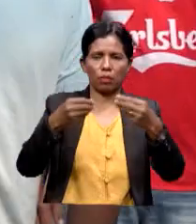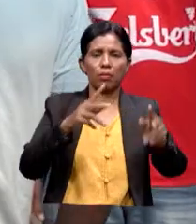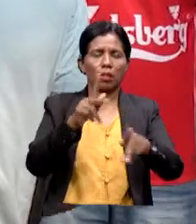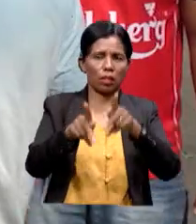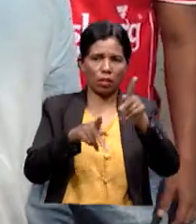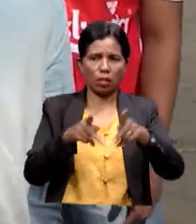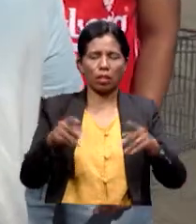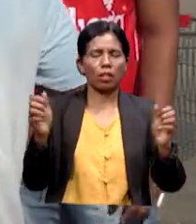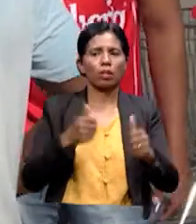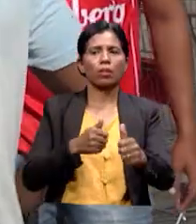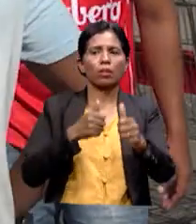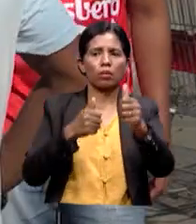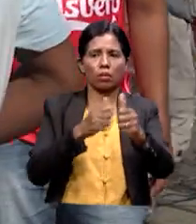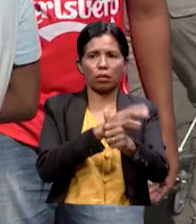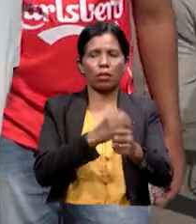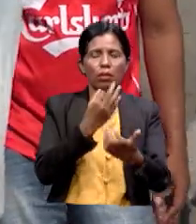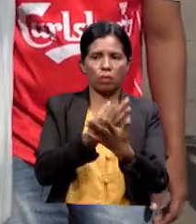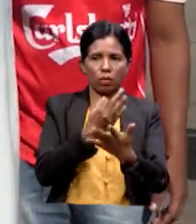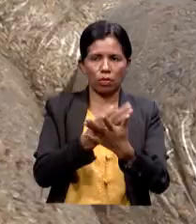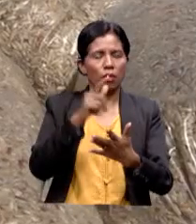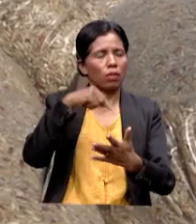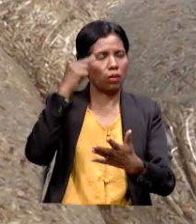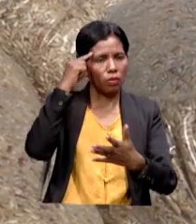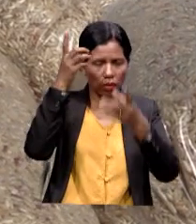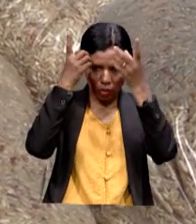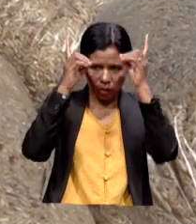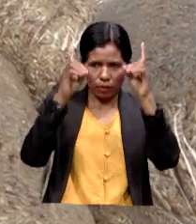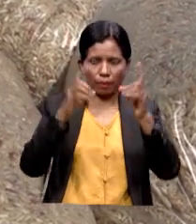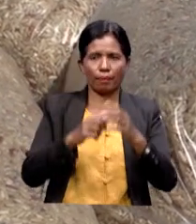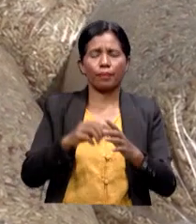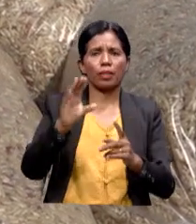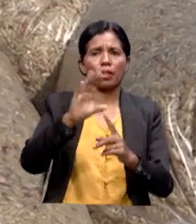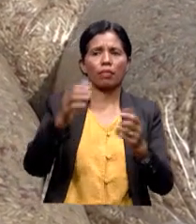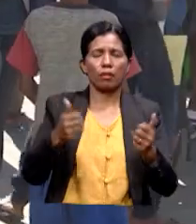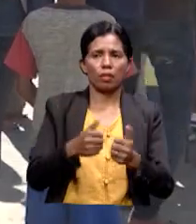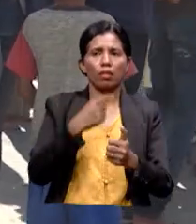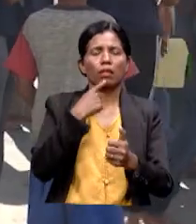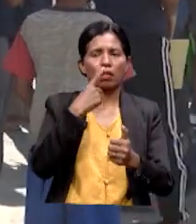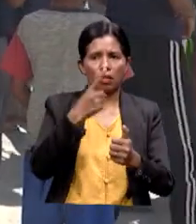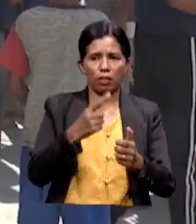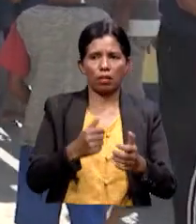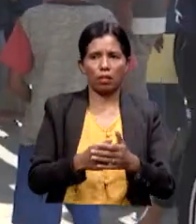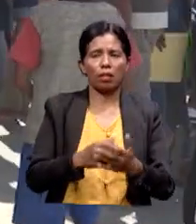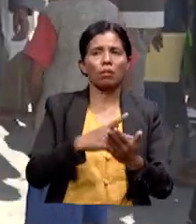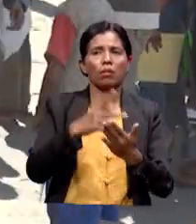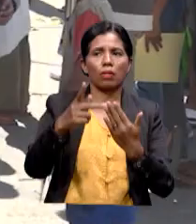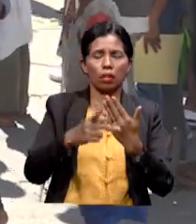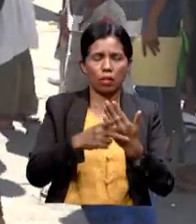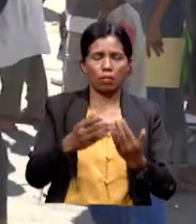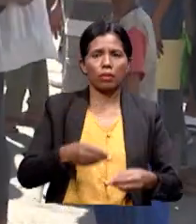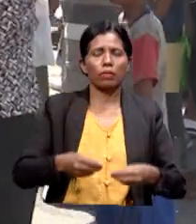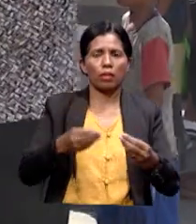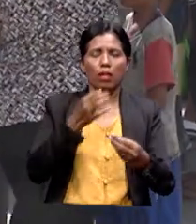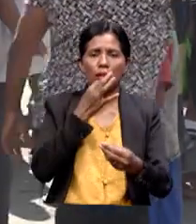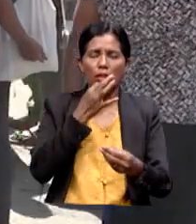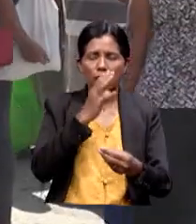comunidade la basea ba montante osang nebe governo decidiona. Sefi aldeia obrato mos considera programa Cesta Básica Fase da